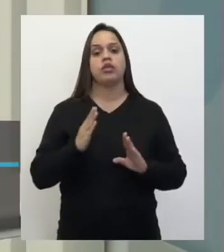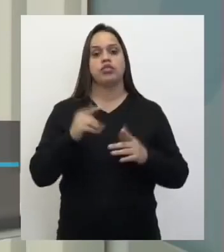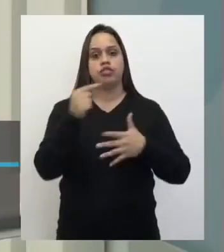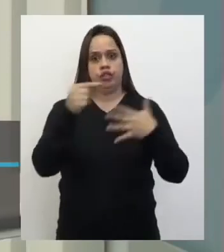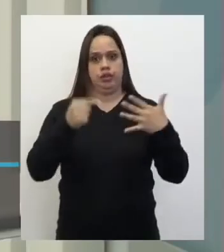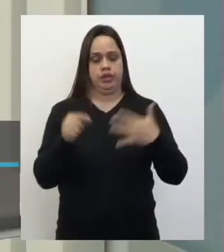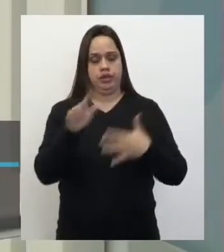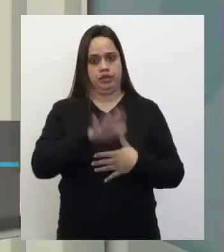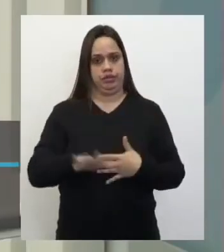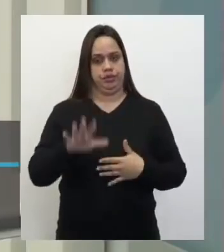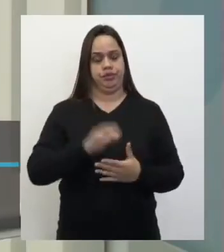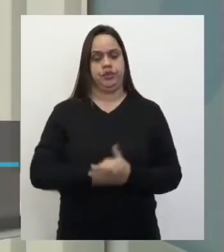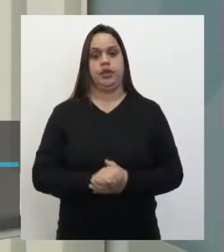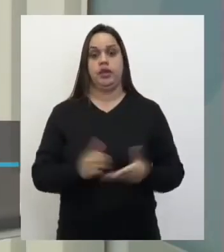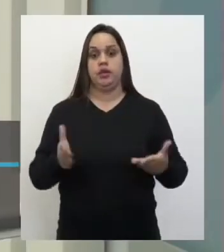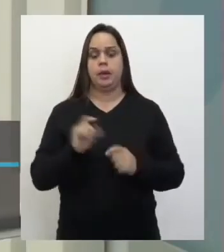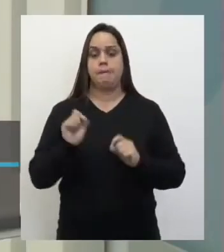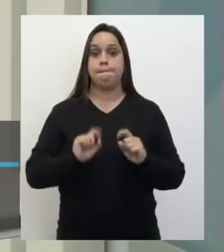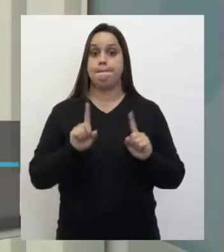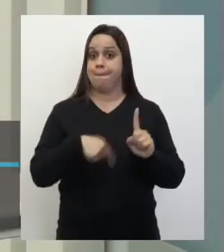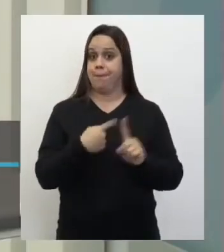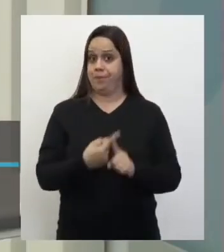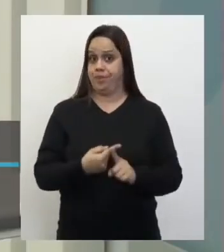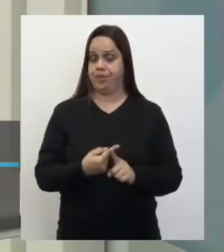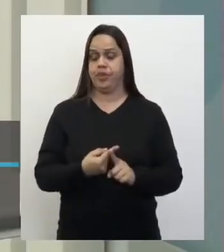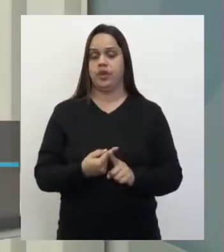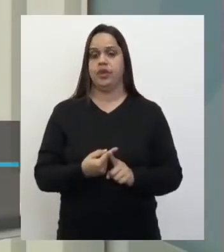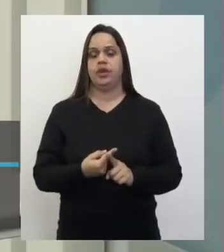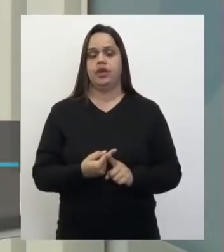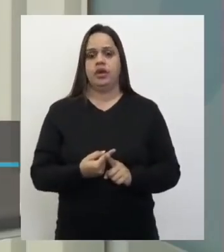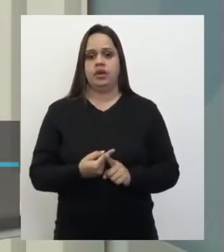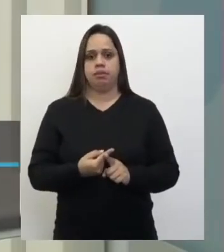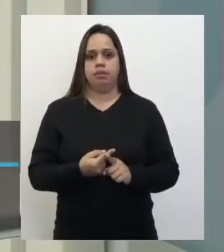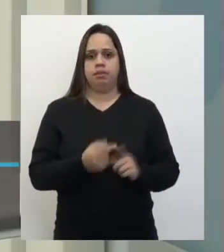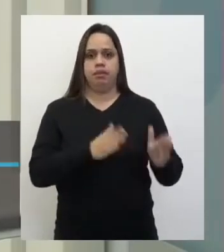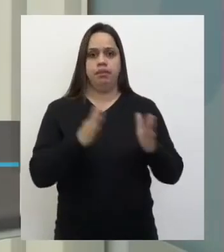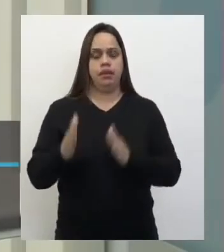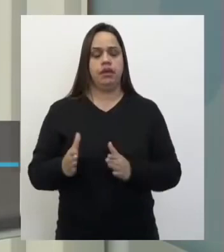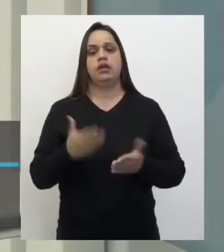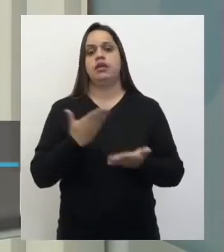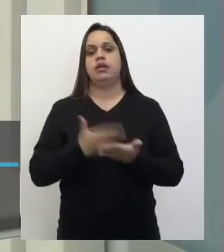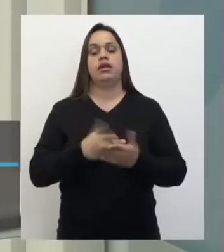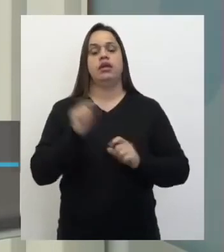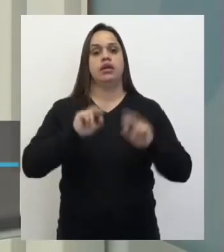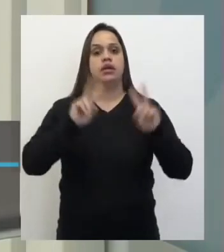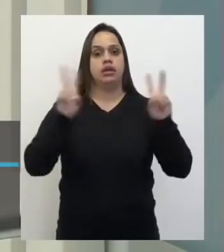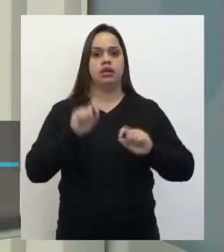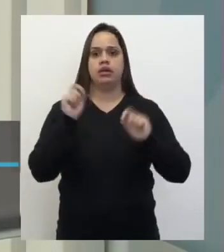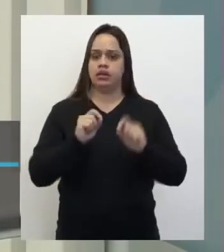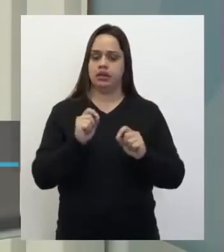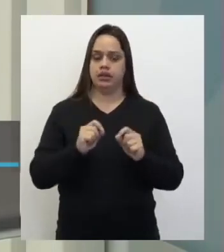elementos. Agora a gente parte para uma outra parte da nossa aula, onde a gente está na questão ainda da